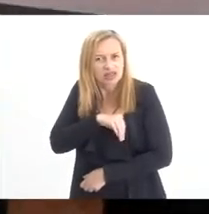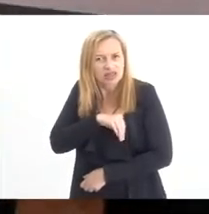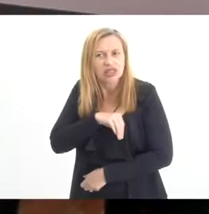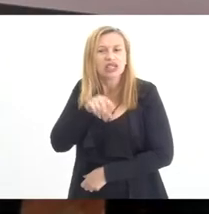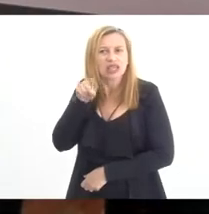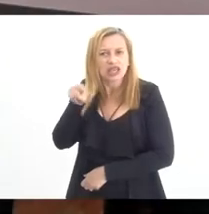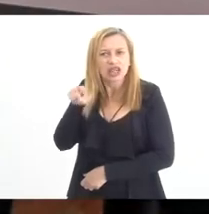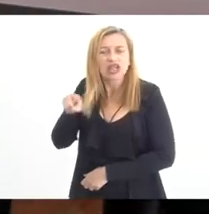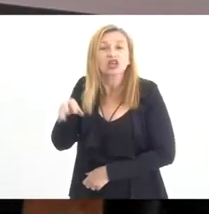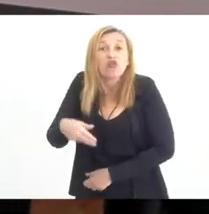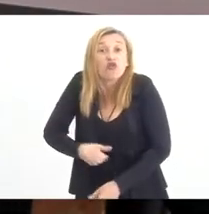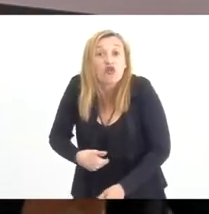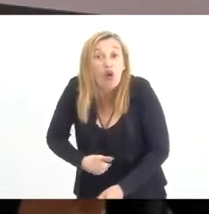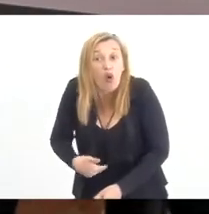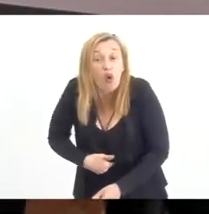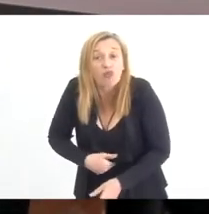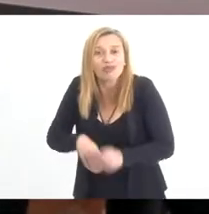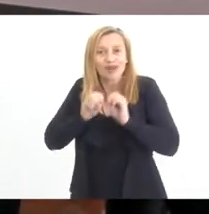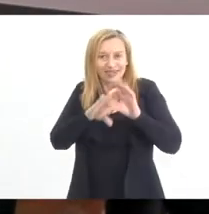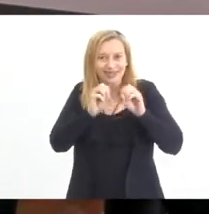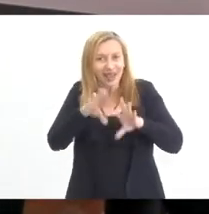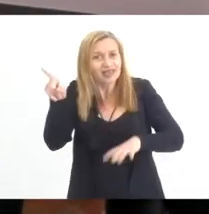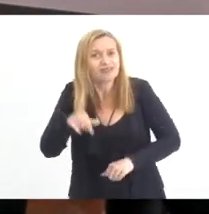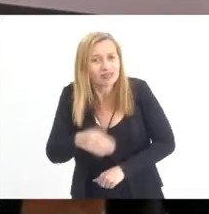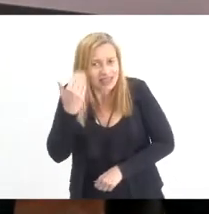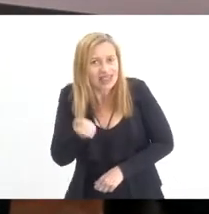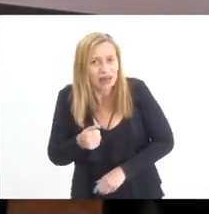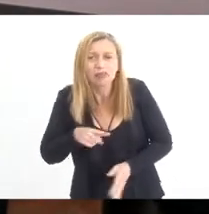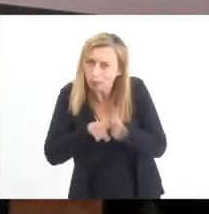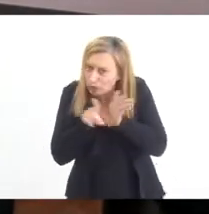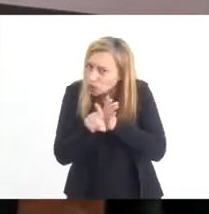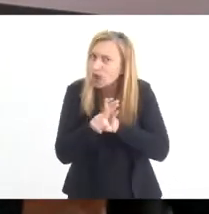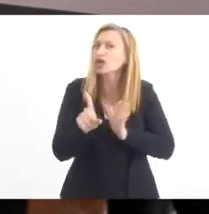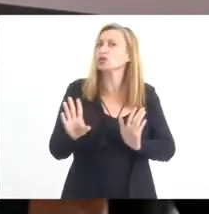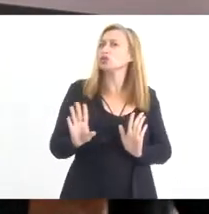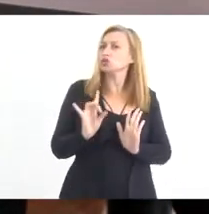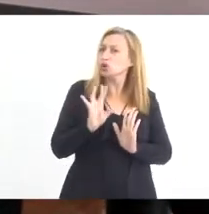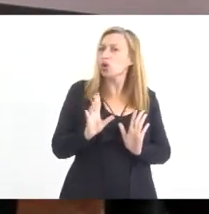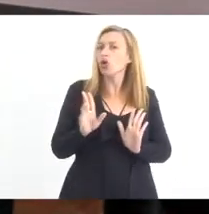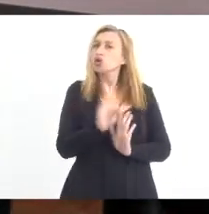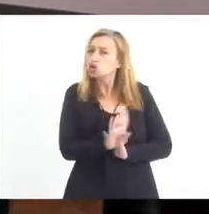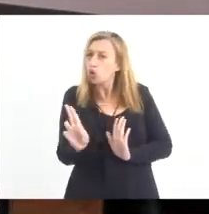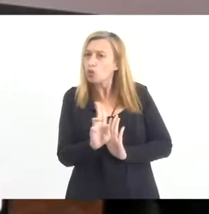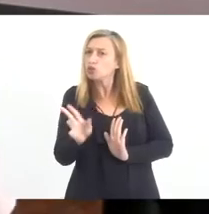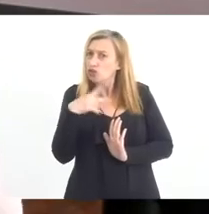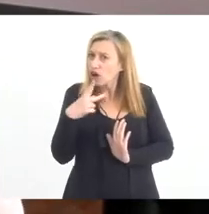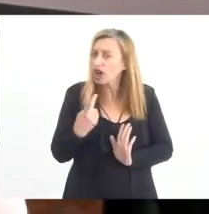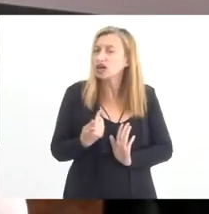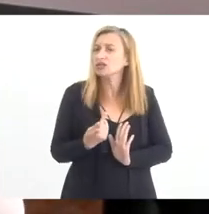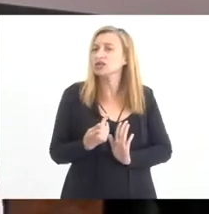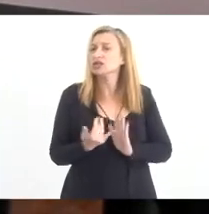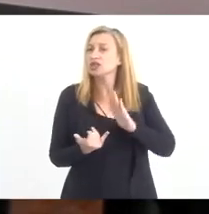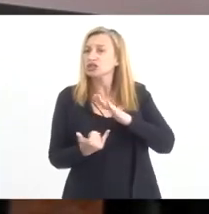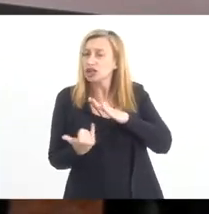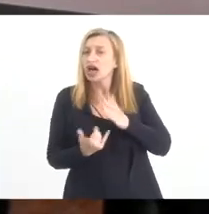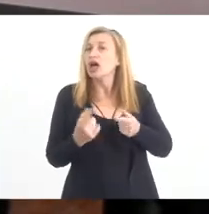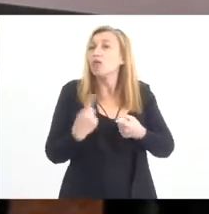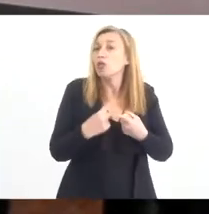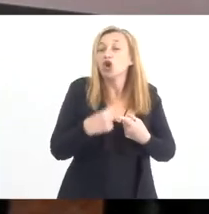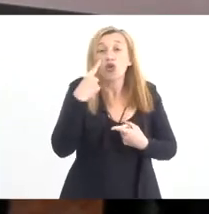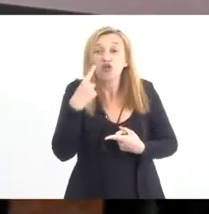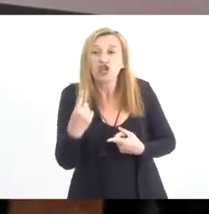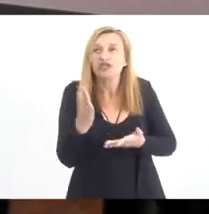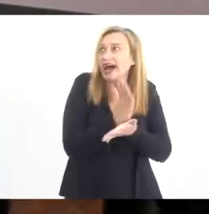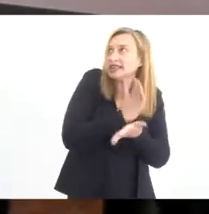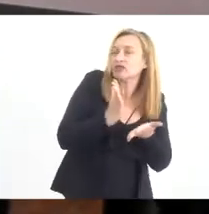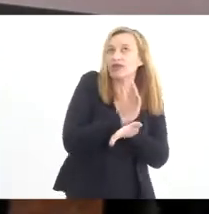estão passando fome para ensinar? Estou perguntando. Estou falando nem nomes, estou falando da entidade. Porque eu vejo, às vezes,